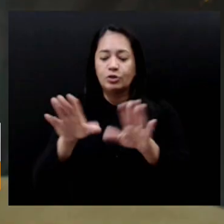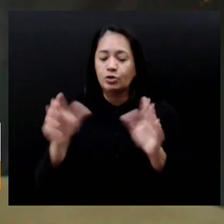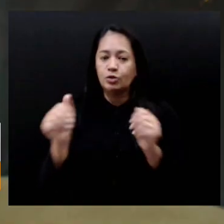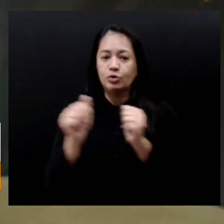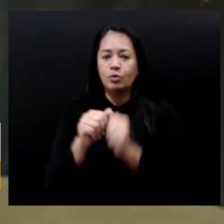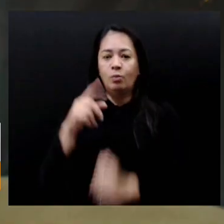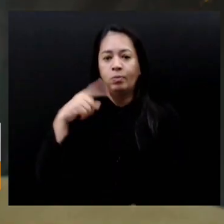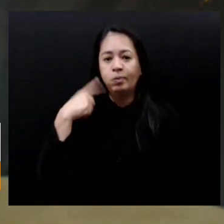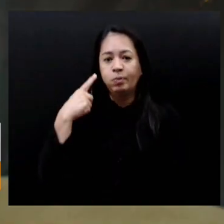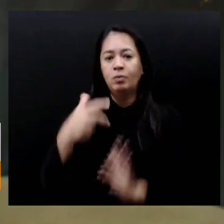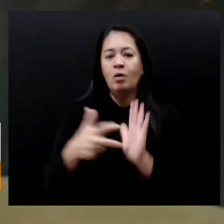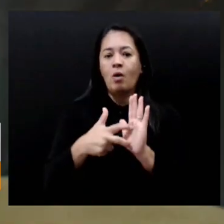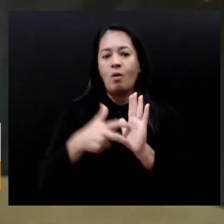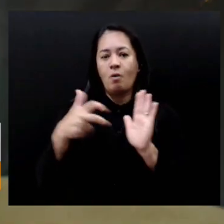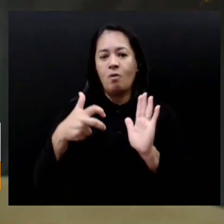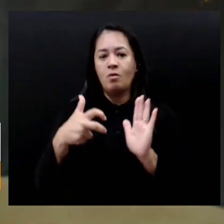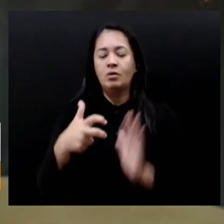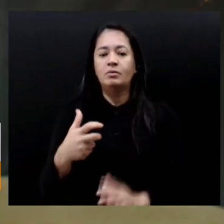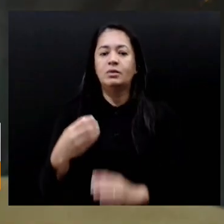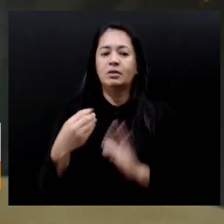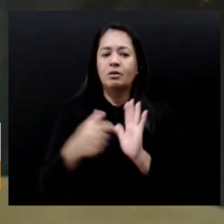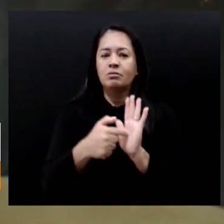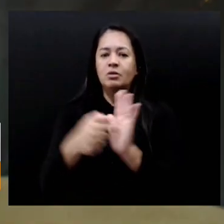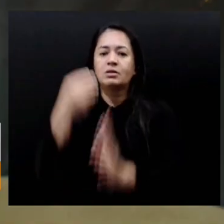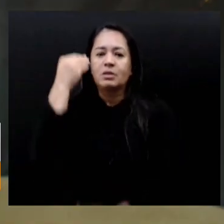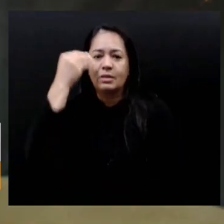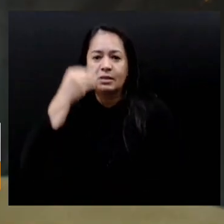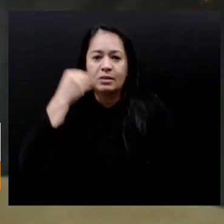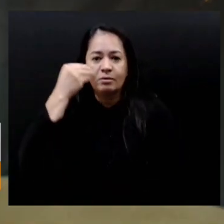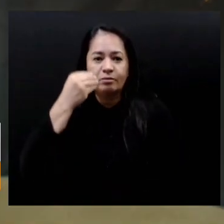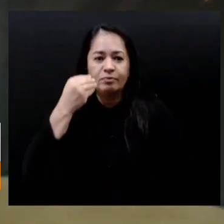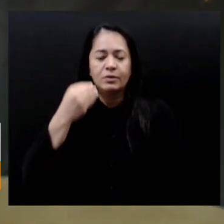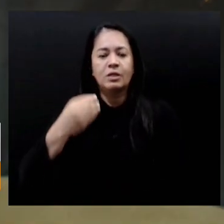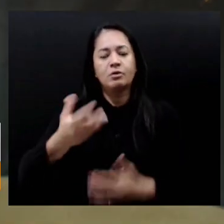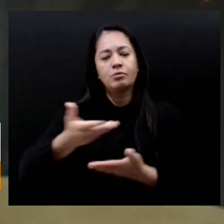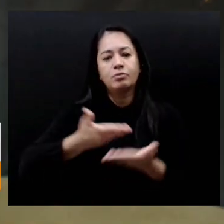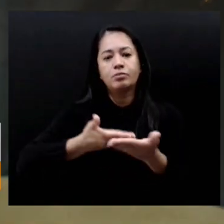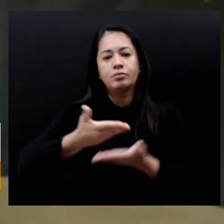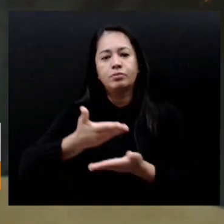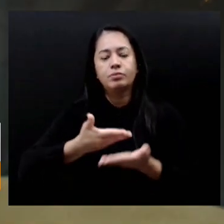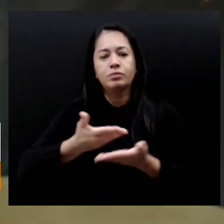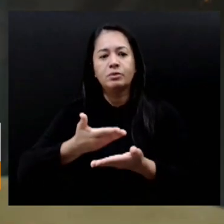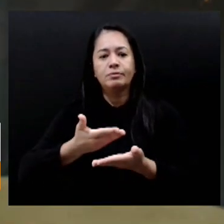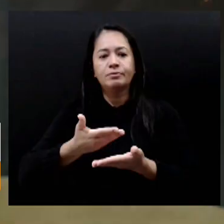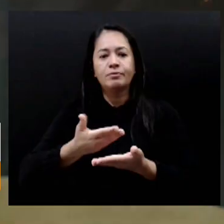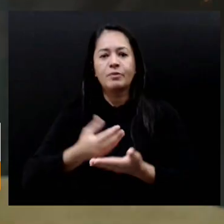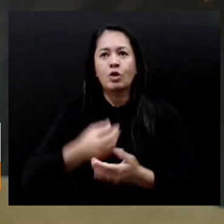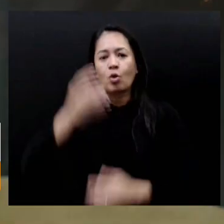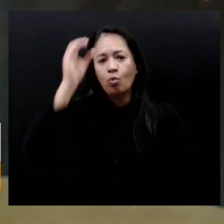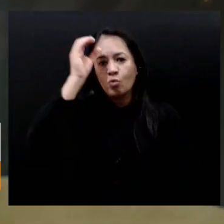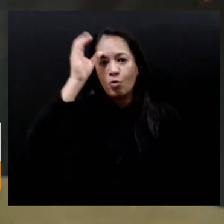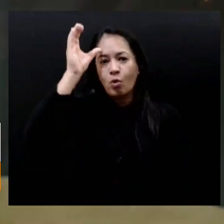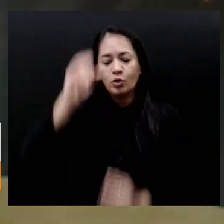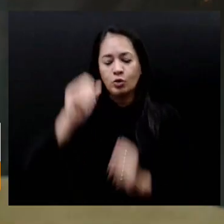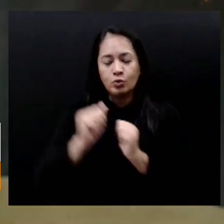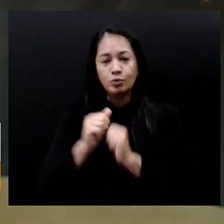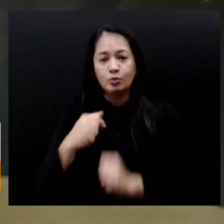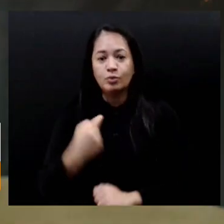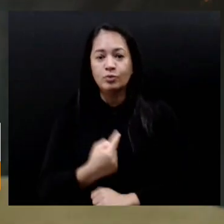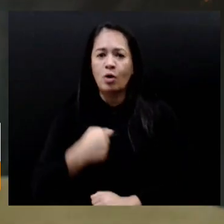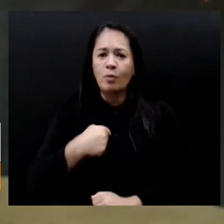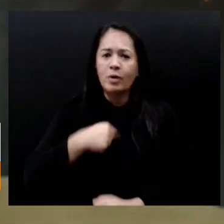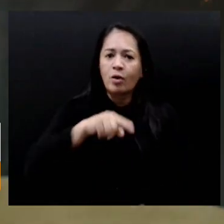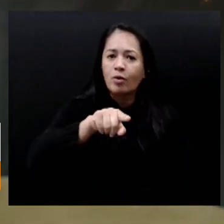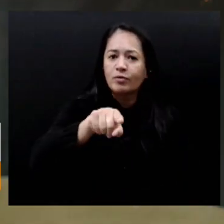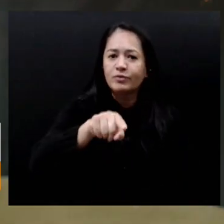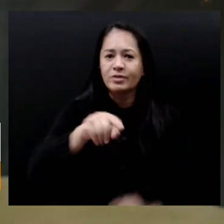trazendo experiências e compartilhando conhecimento com a gente, comigo, com você que está aí do outro lado,